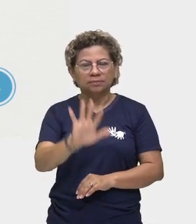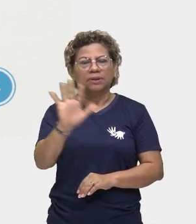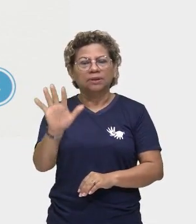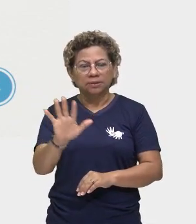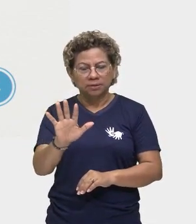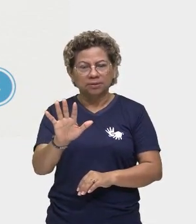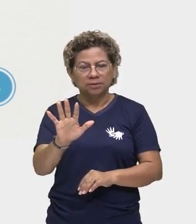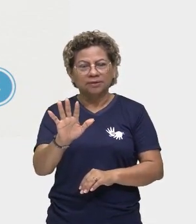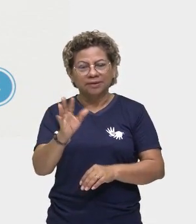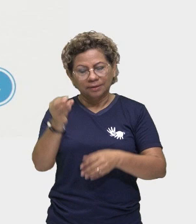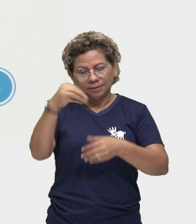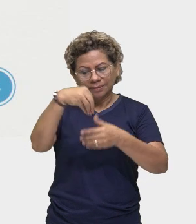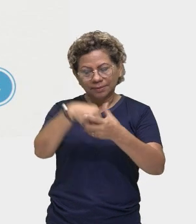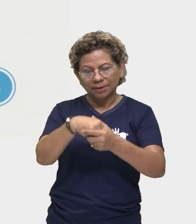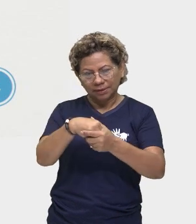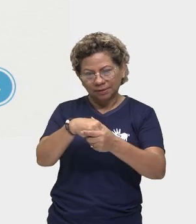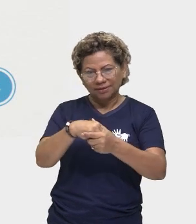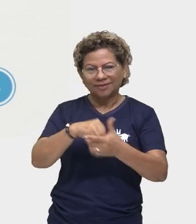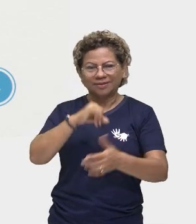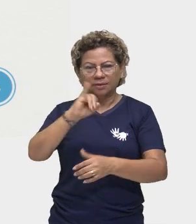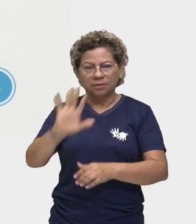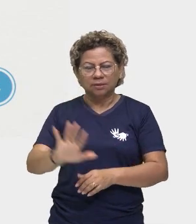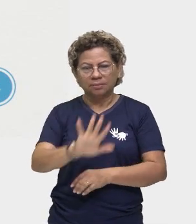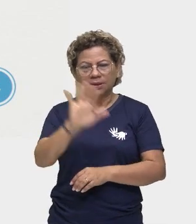também compõem o nosso polígono.